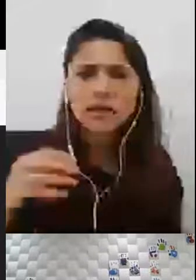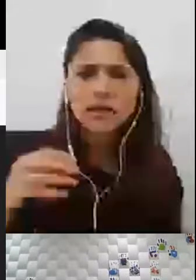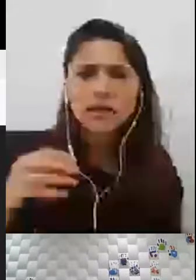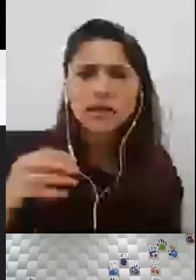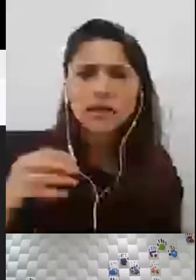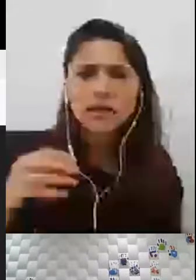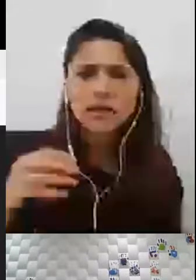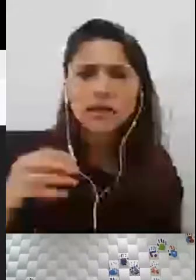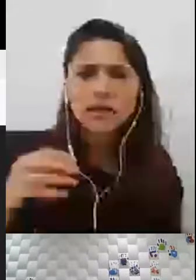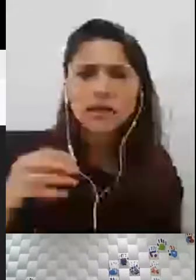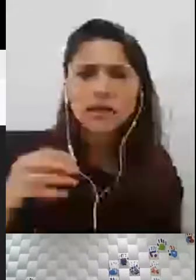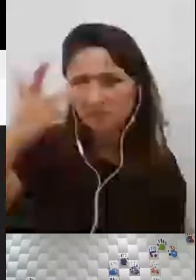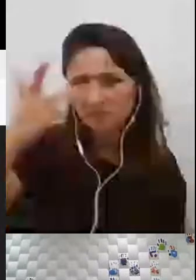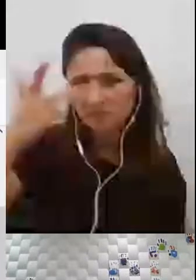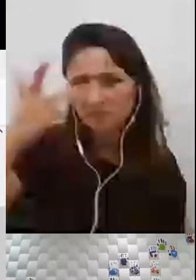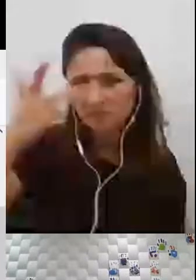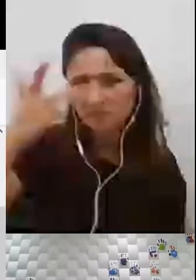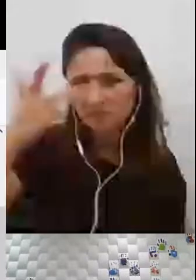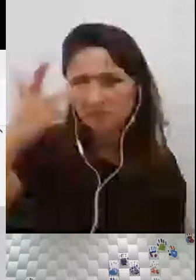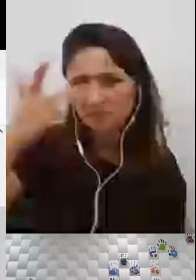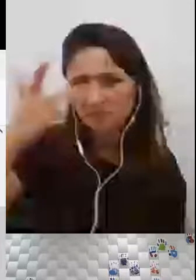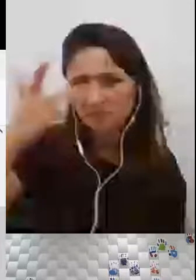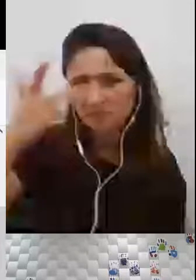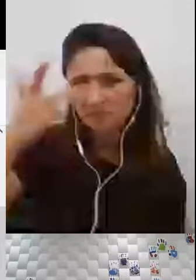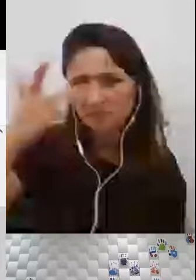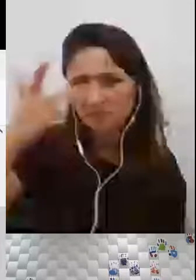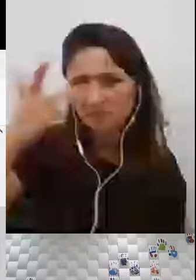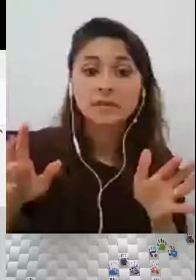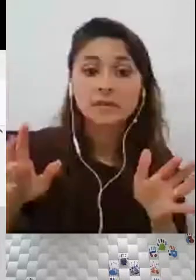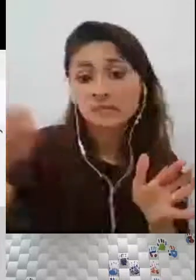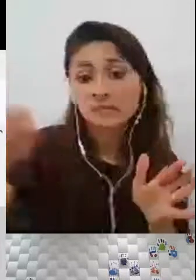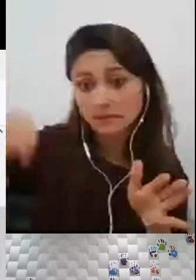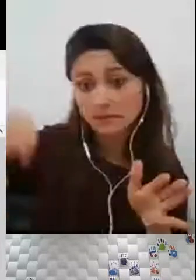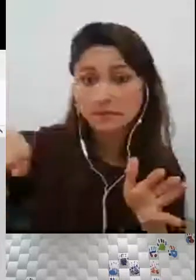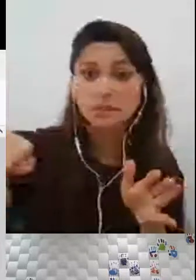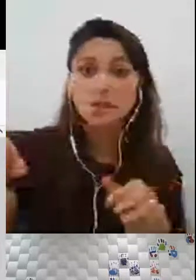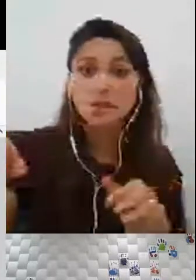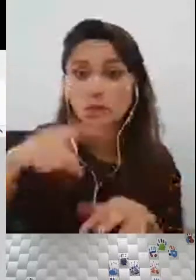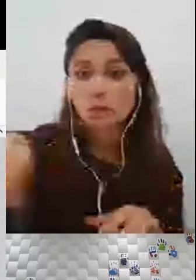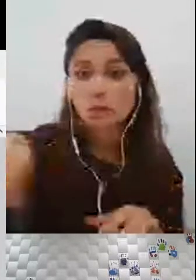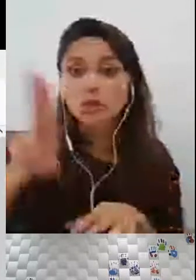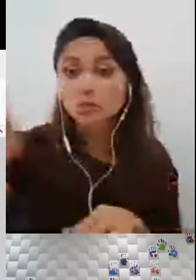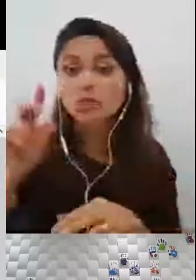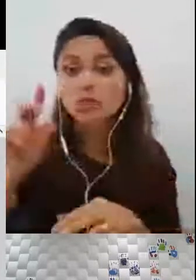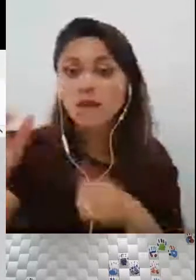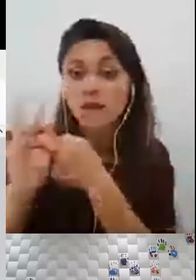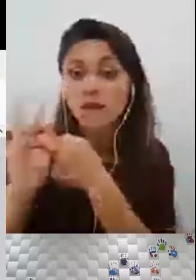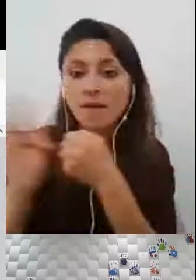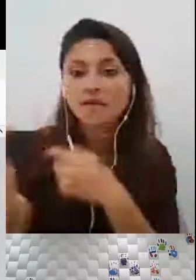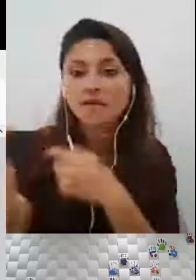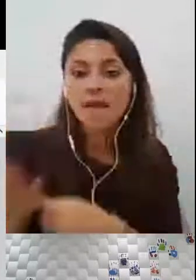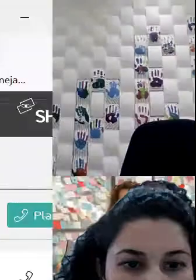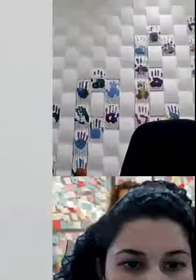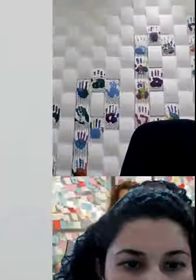gente utiliza isso como ferramentas para gerenciar todo o processo